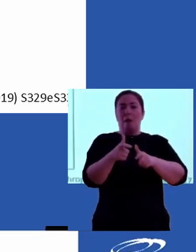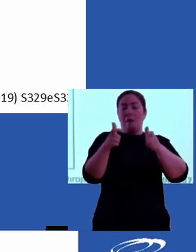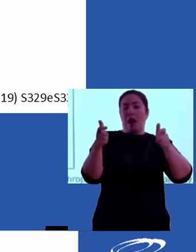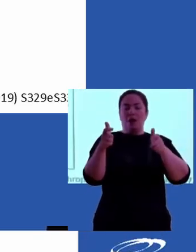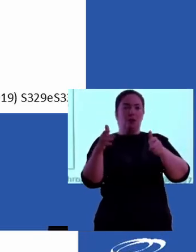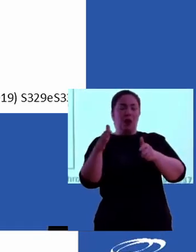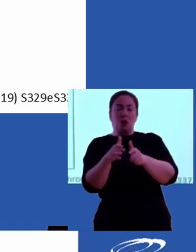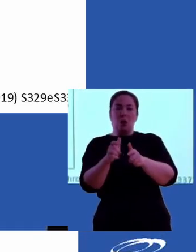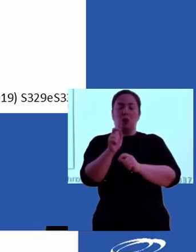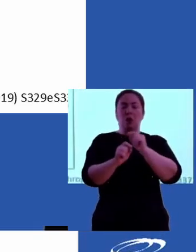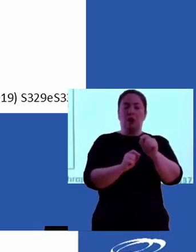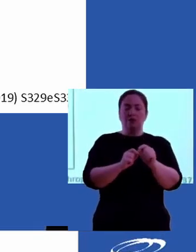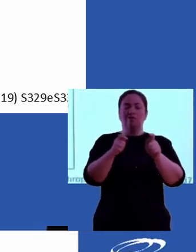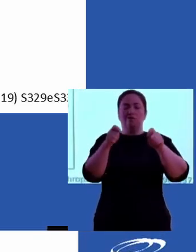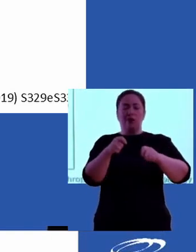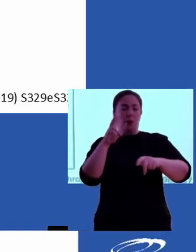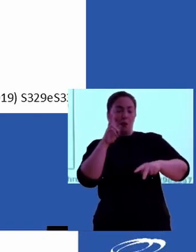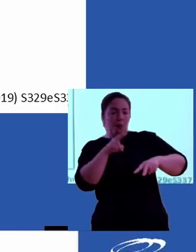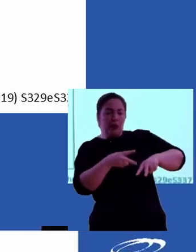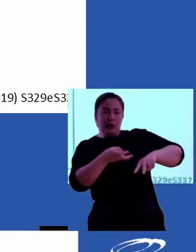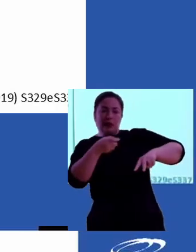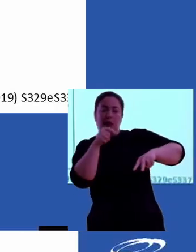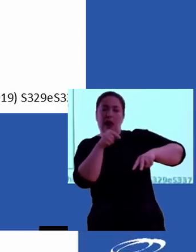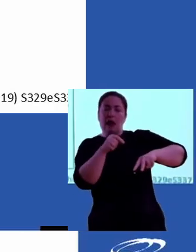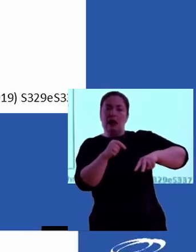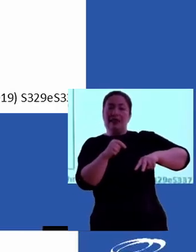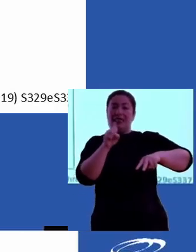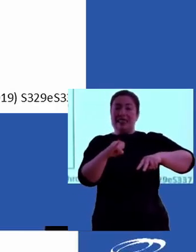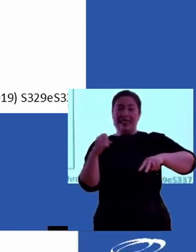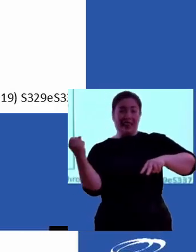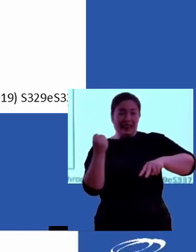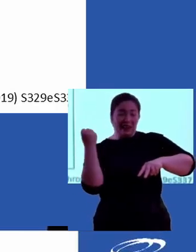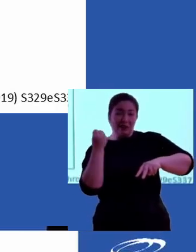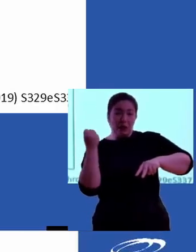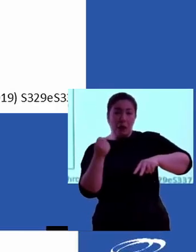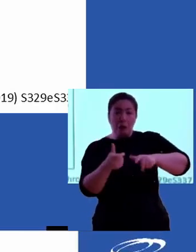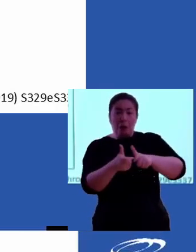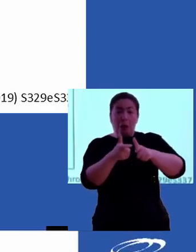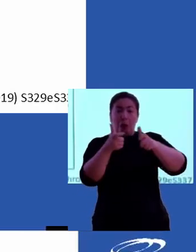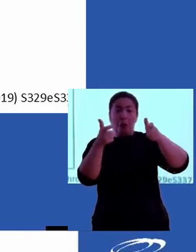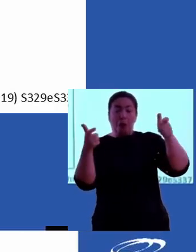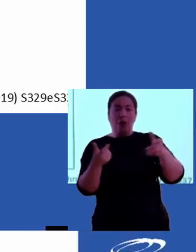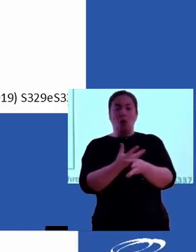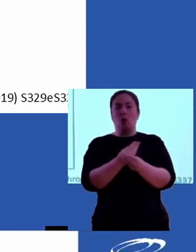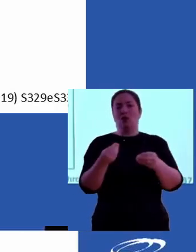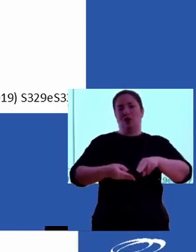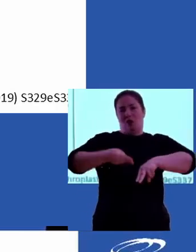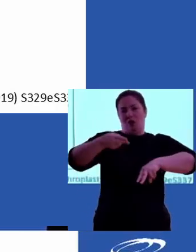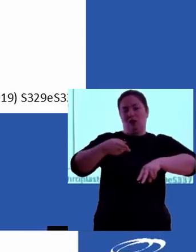Lembrando, mais uma vez, que esses pontos de corte para infecção aguda do consenso, eles não foram validados, tá